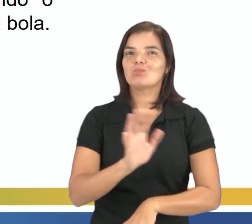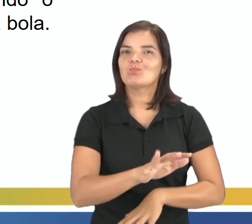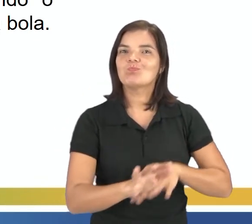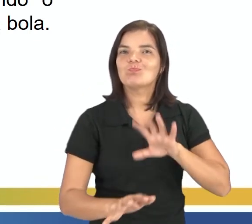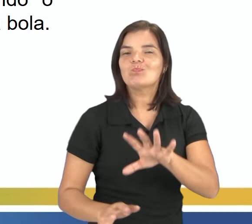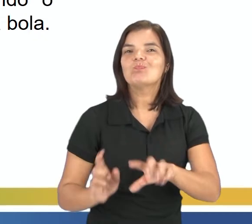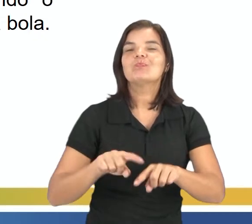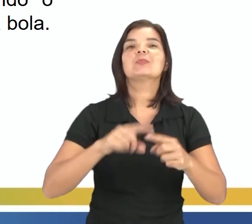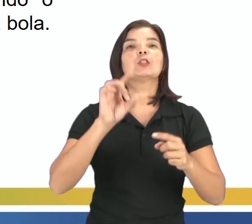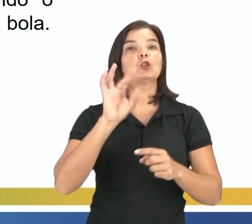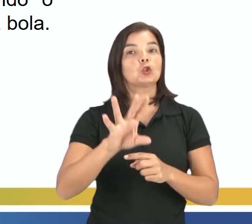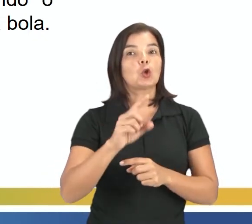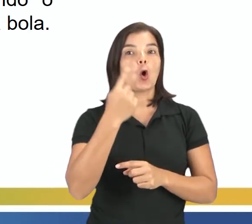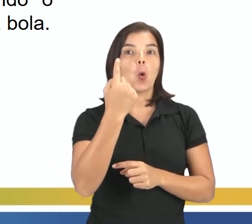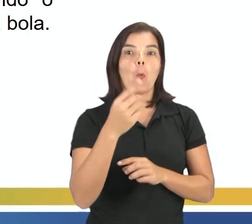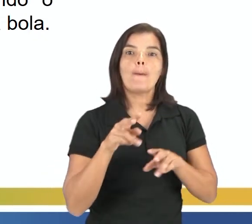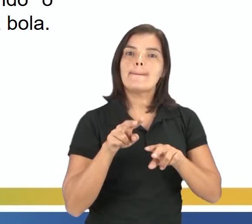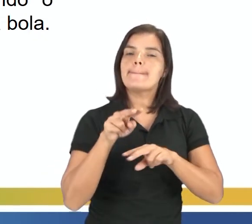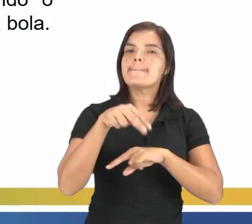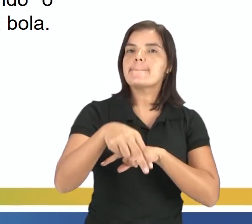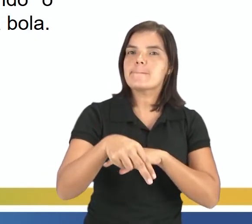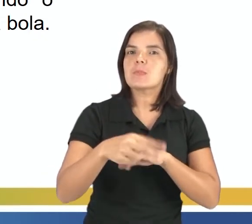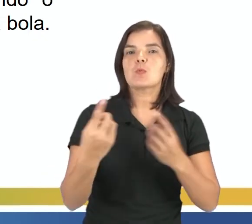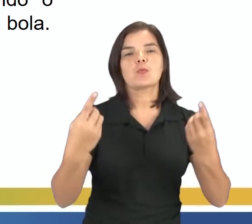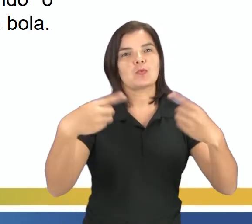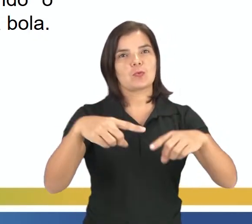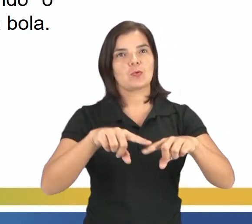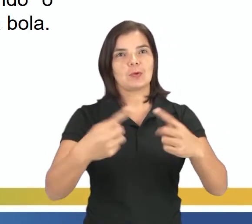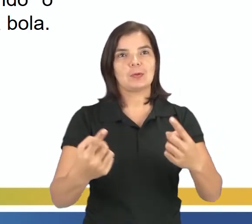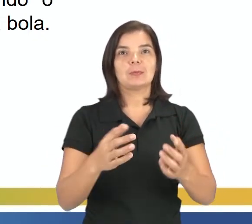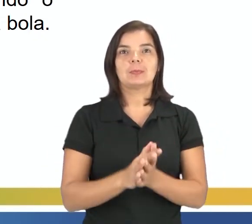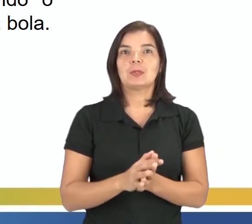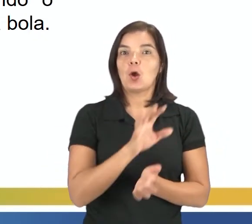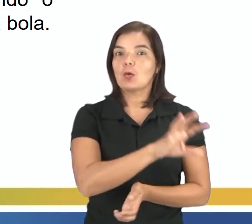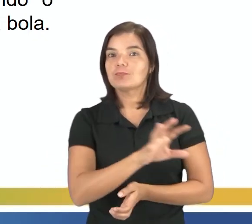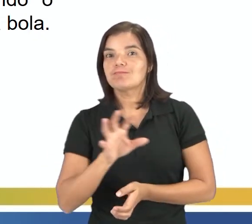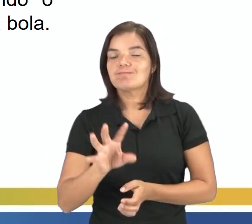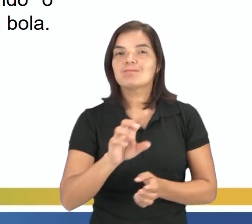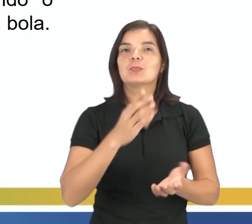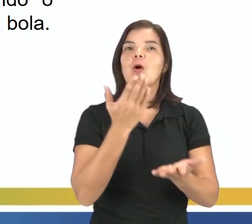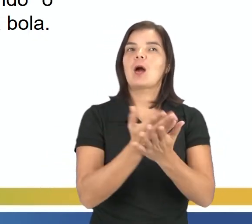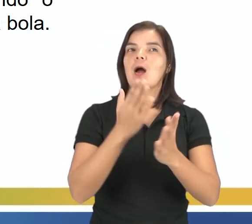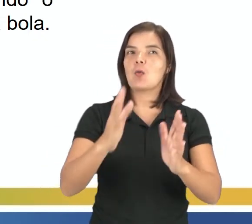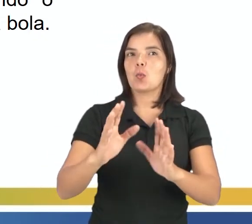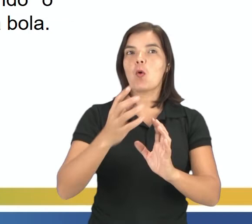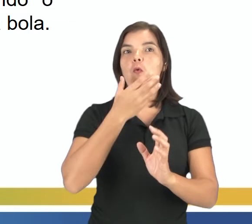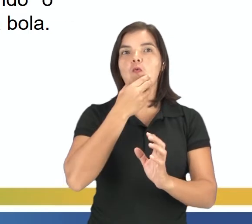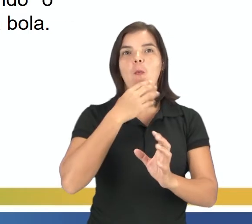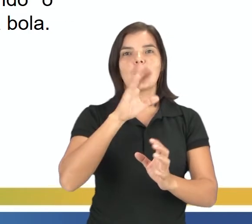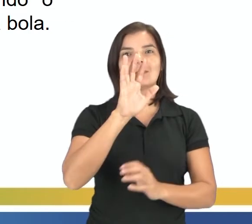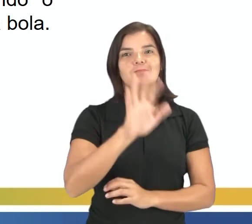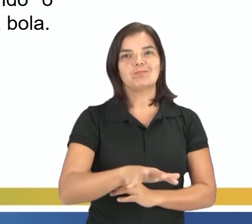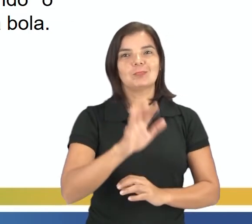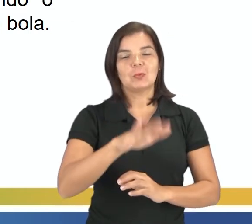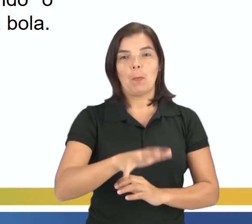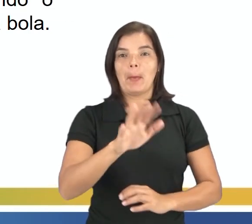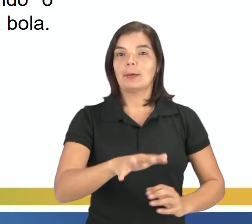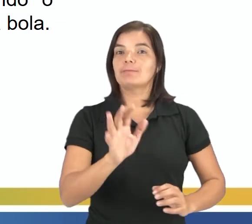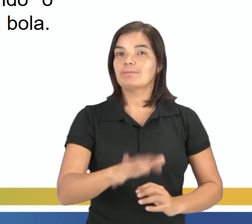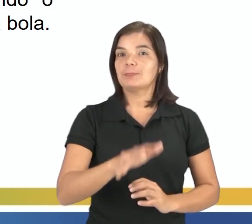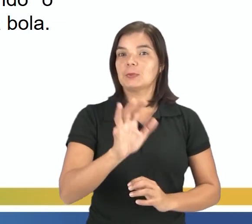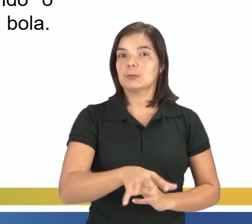pode dar apenas um passo por equipe da bola. O drible acaba quando o jogador toca com ambas as